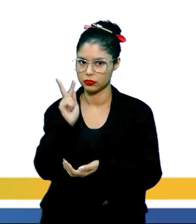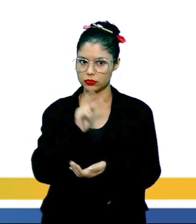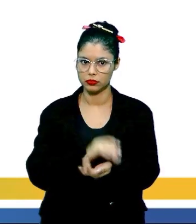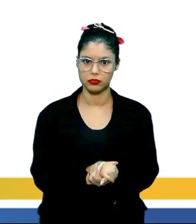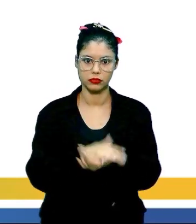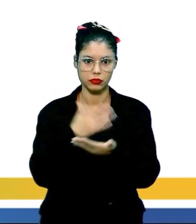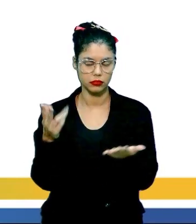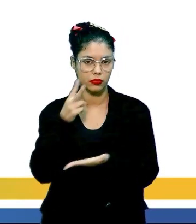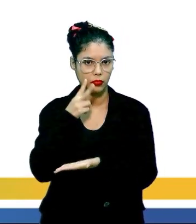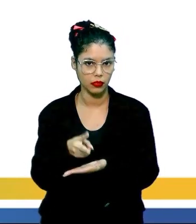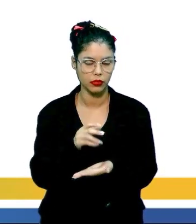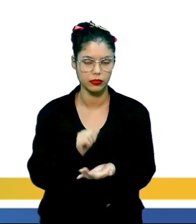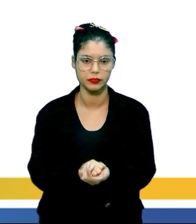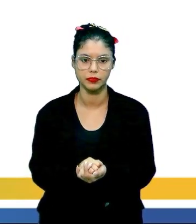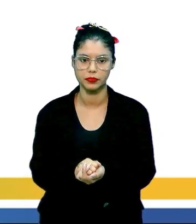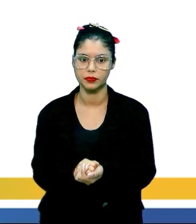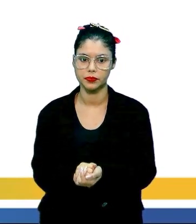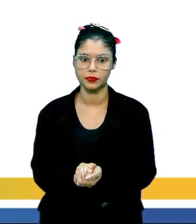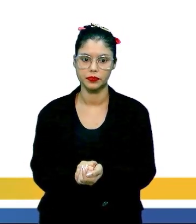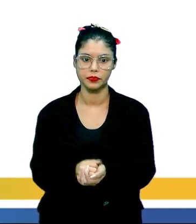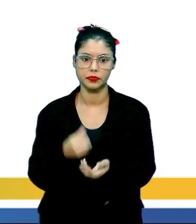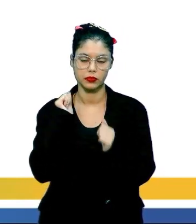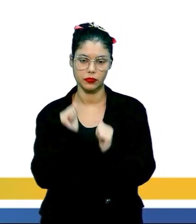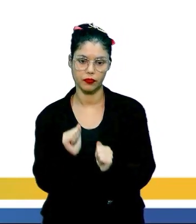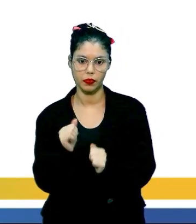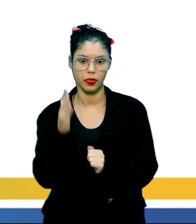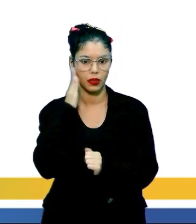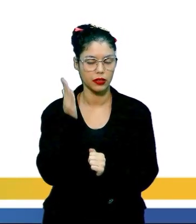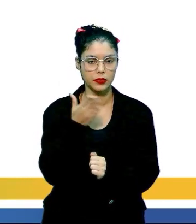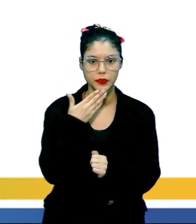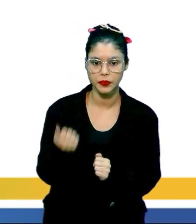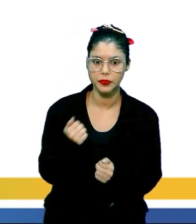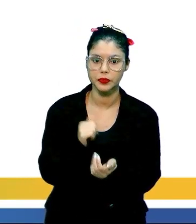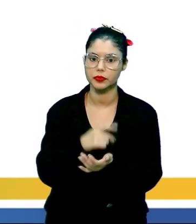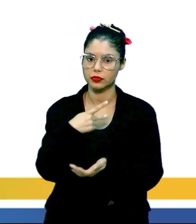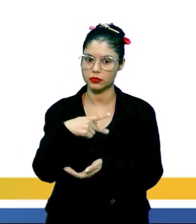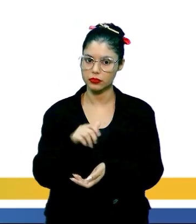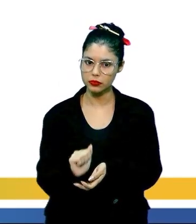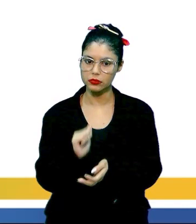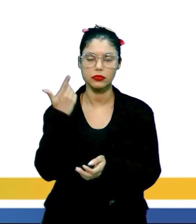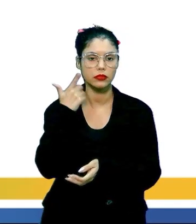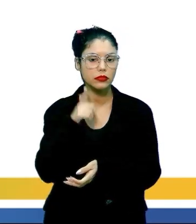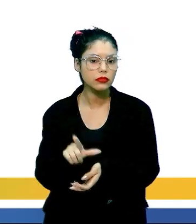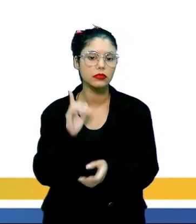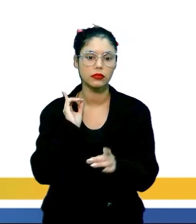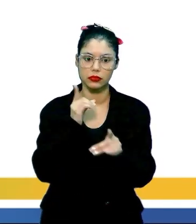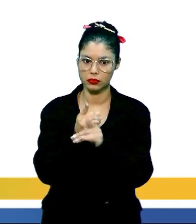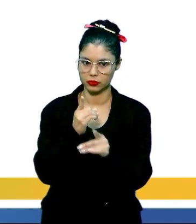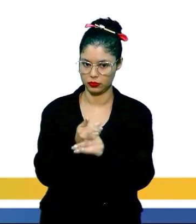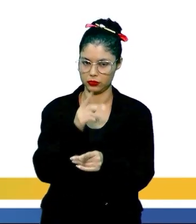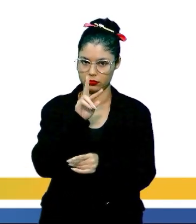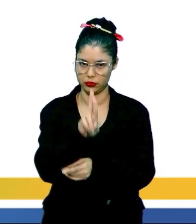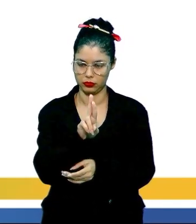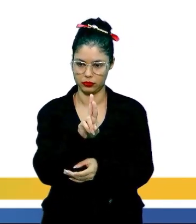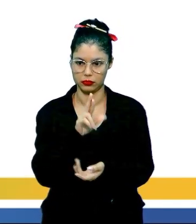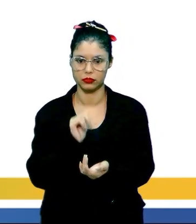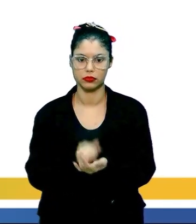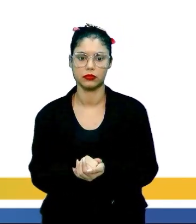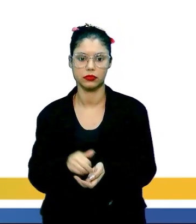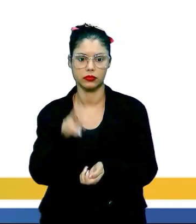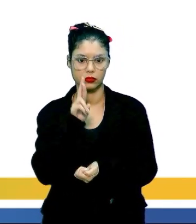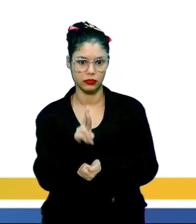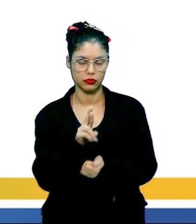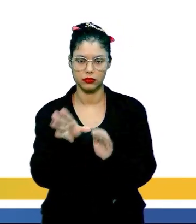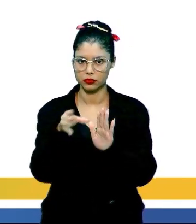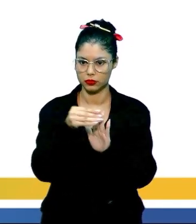Ok? Então vamos lá. Para que eu possa entender uma PA, é necessário que eu consiga encontrar a razão. E a